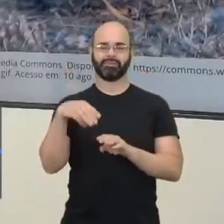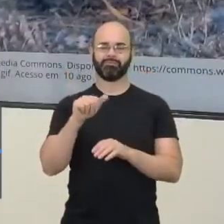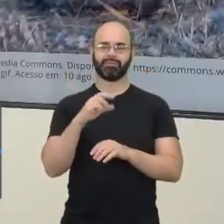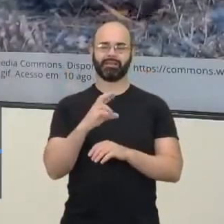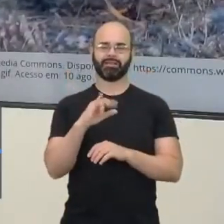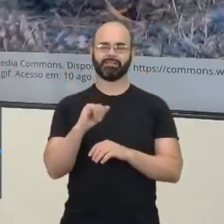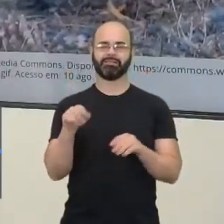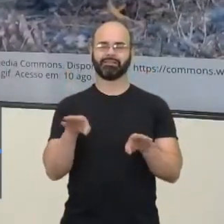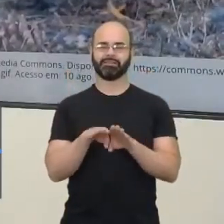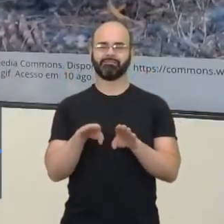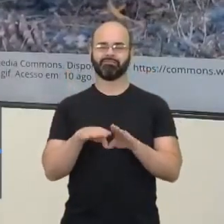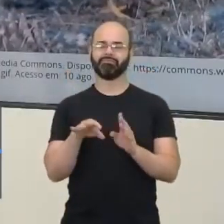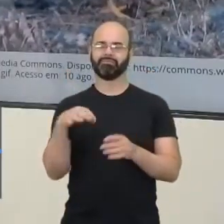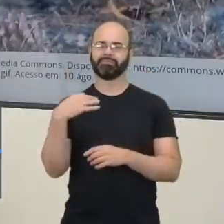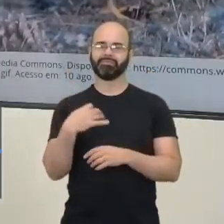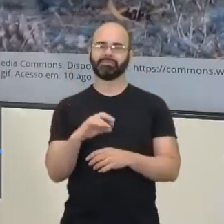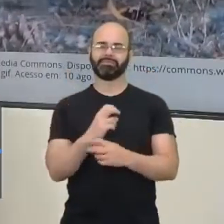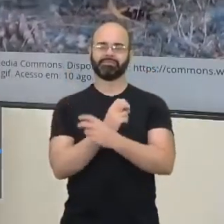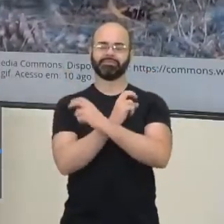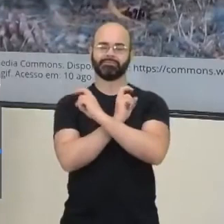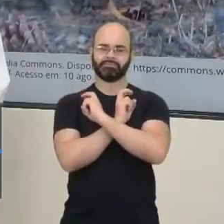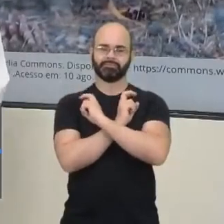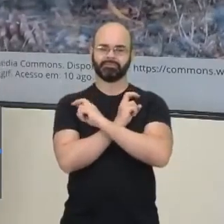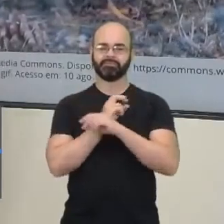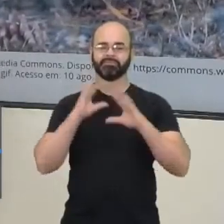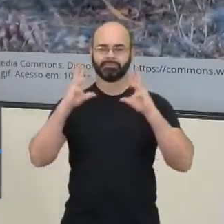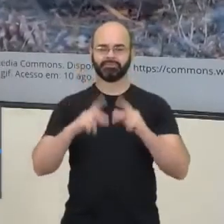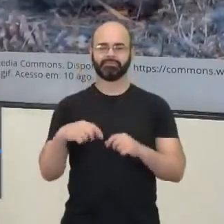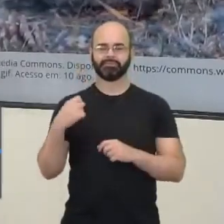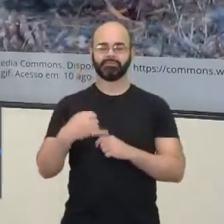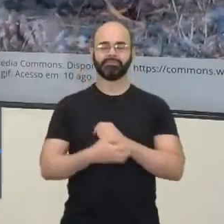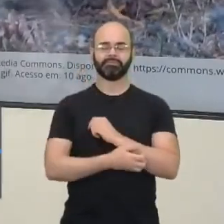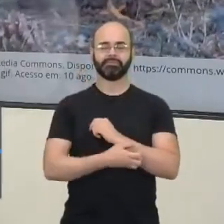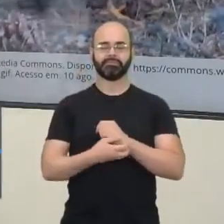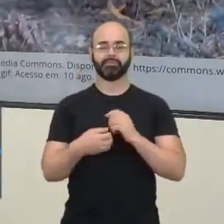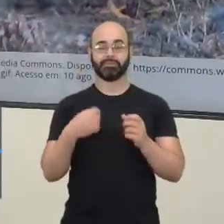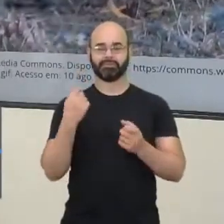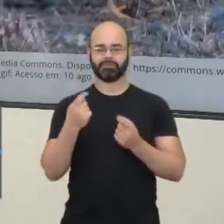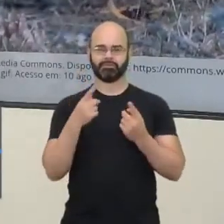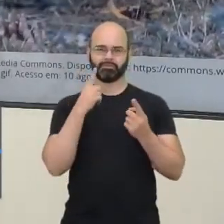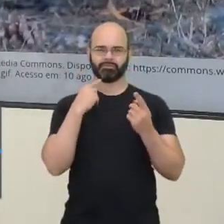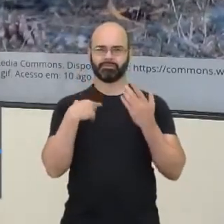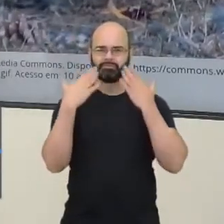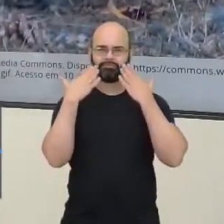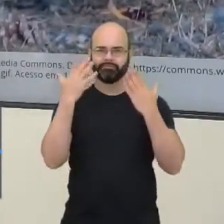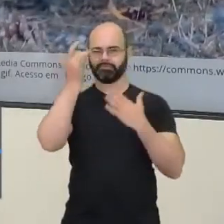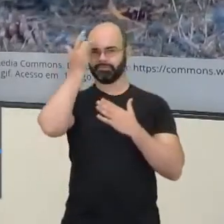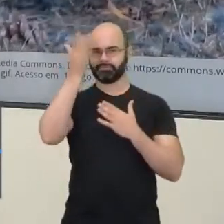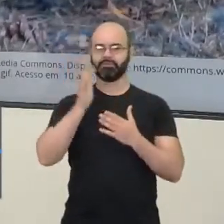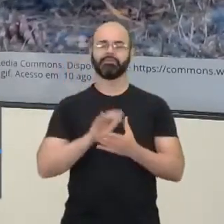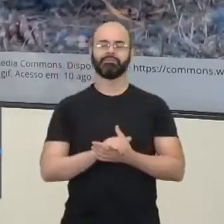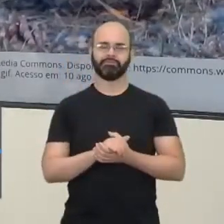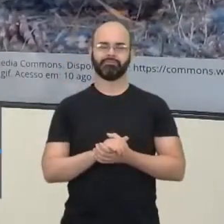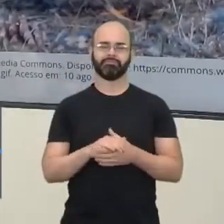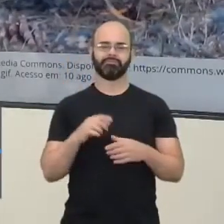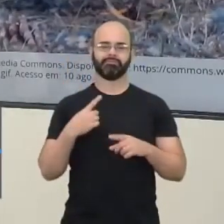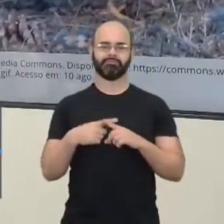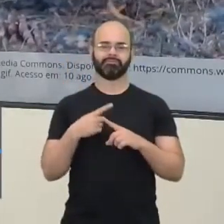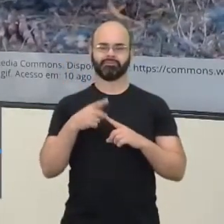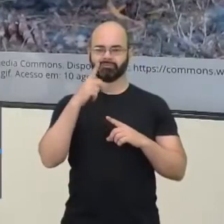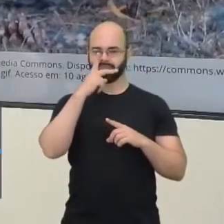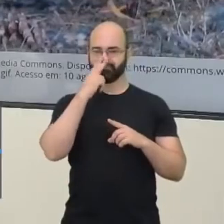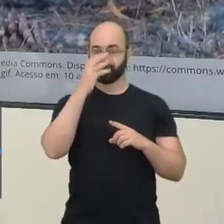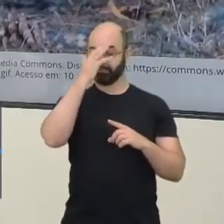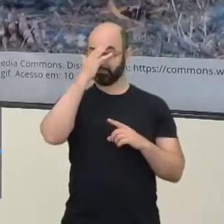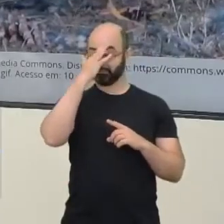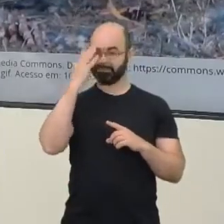de todos, né? E é isso, né, gente? Mas é legal, assim, a gente vê uns ficam mais em evidência, né? A gente vê ali, parece até que tá fazendo flexão